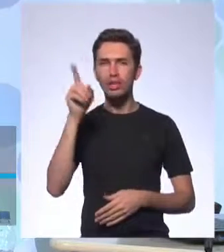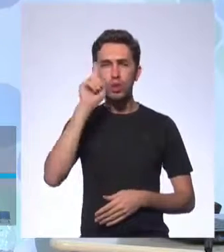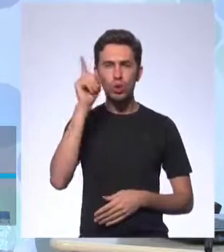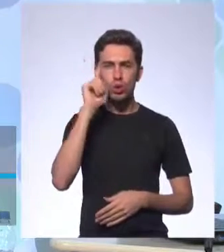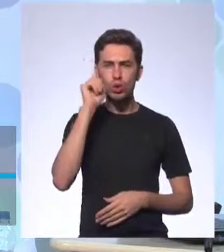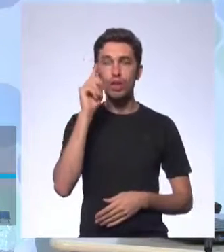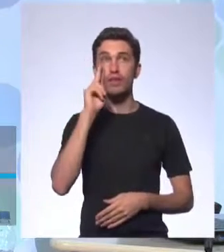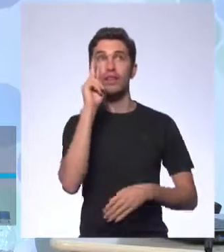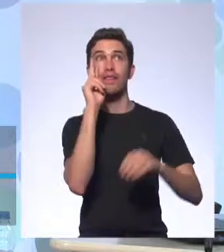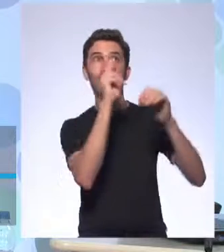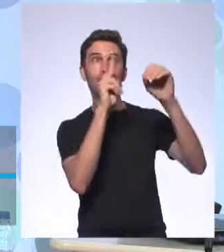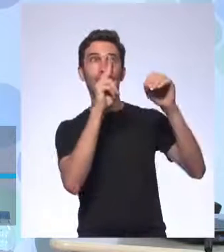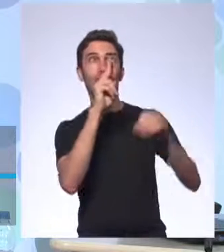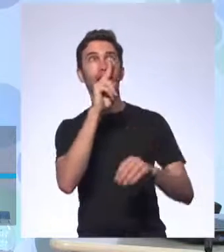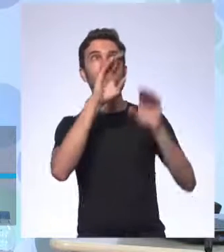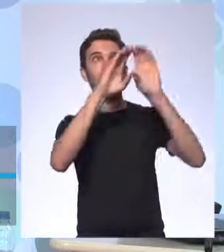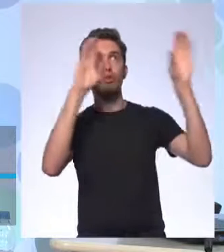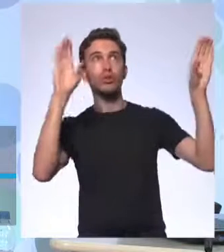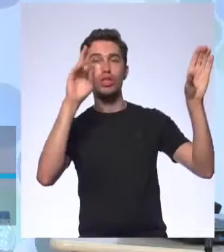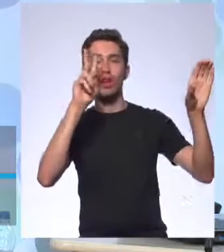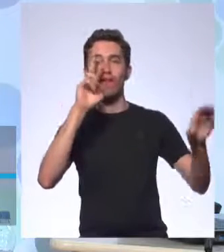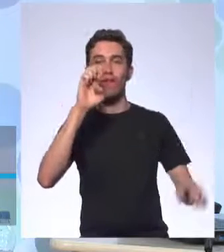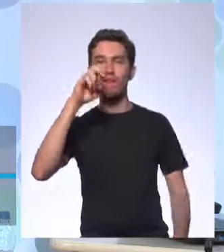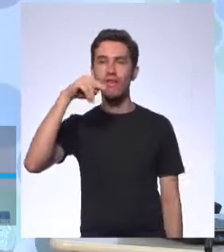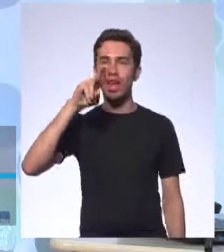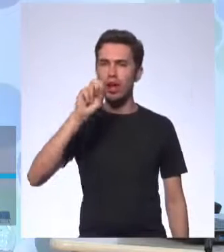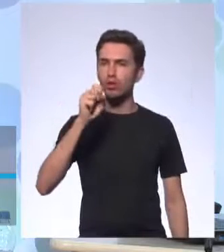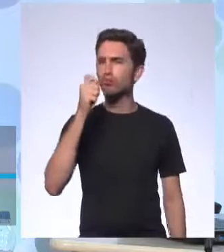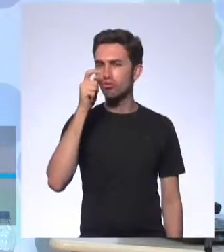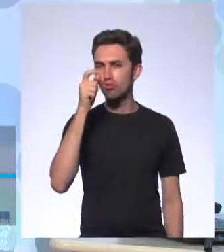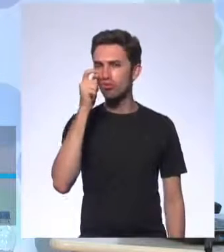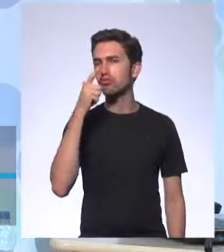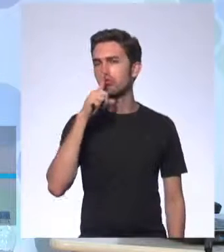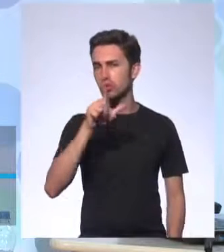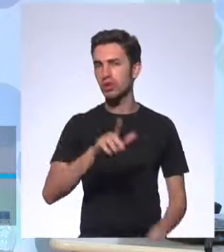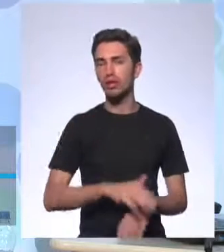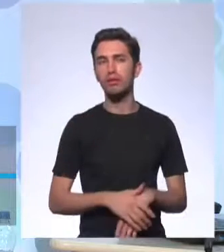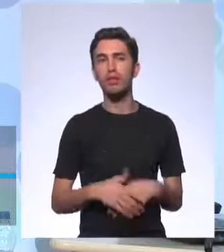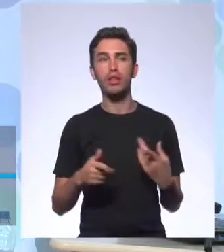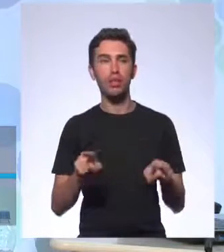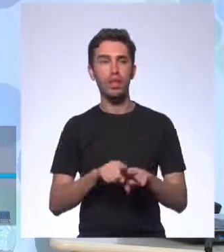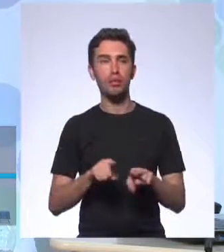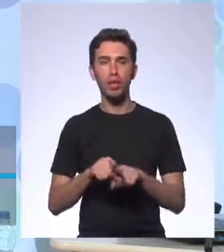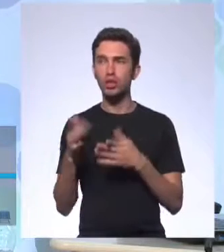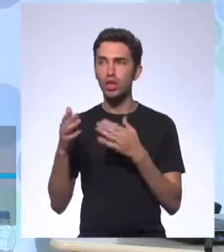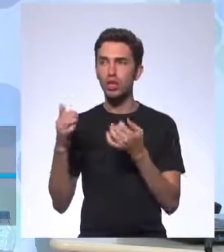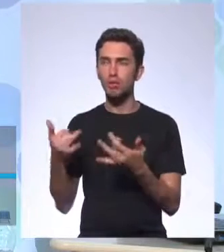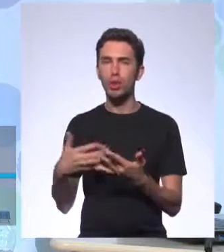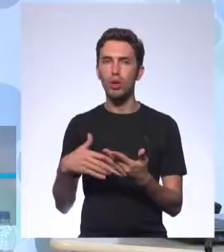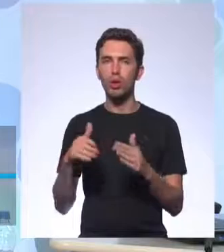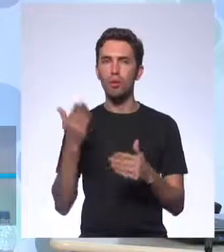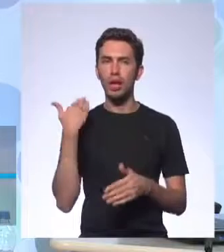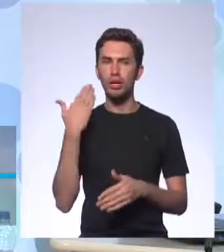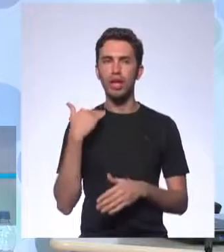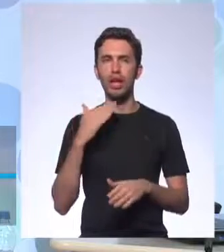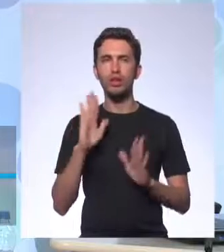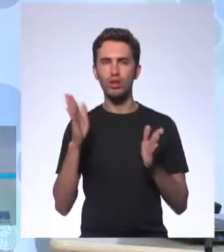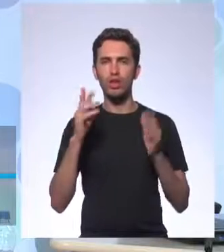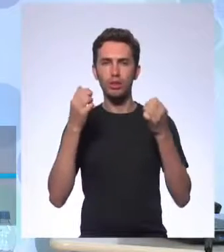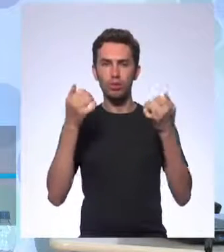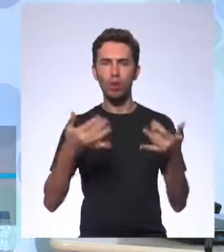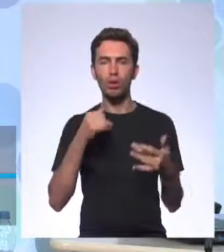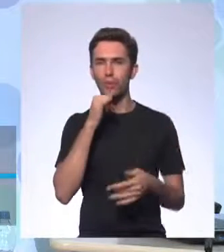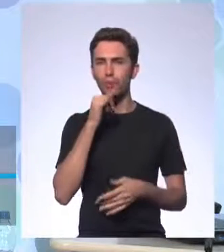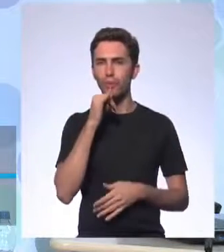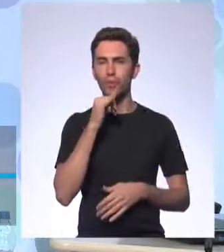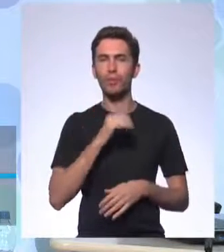certo? Agora, tem a questão também que o Ed Joel já colocou já colocou, acho que numa aula aqui, sim, ou fui eu. Enfim, a gente já